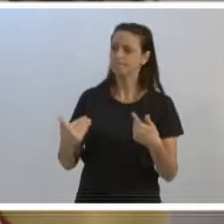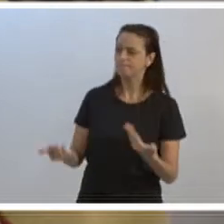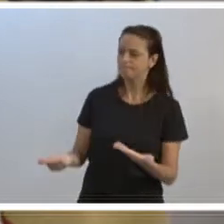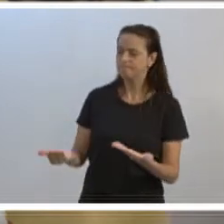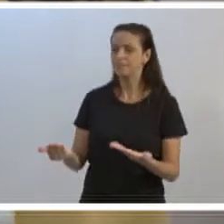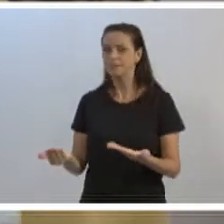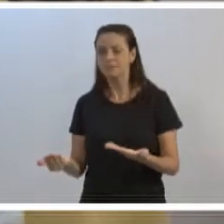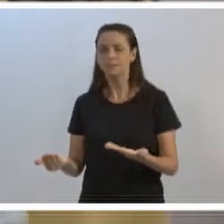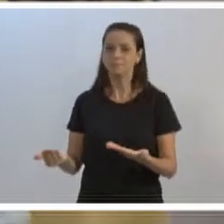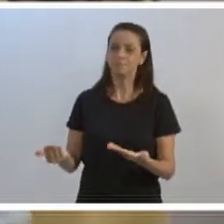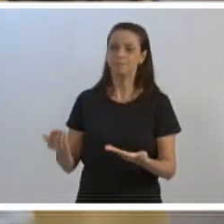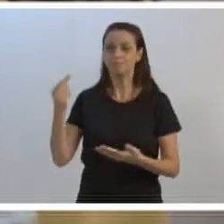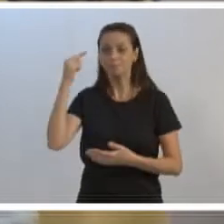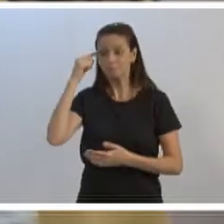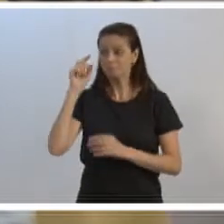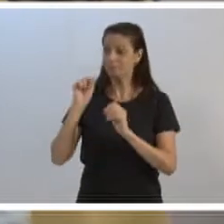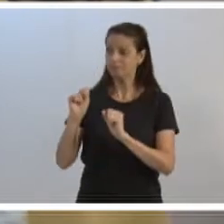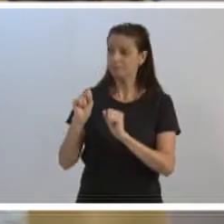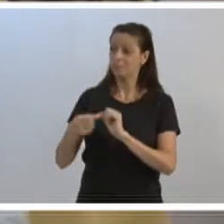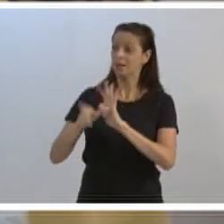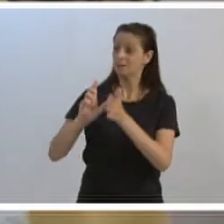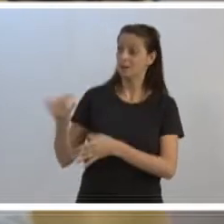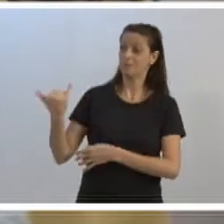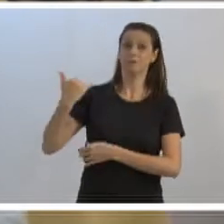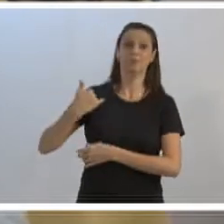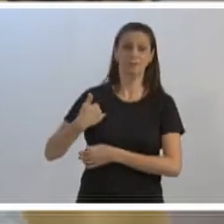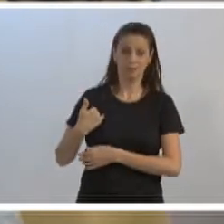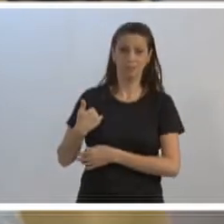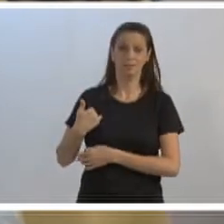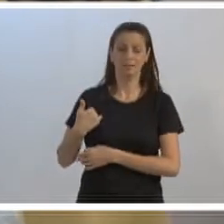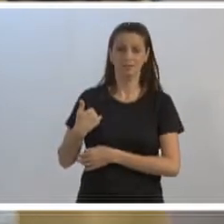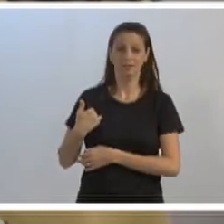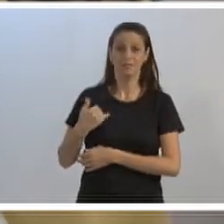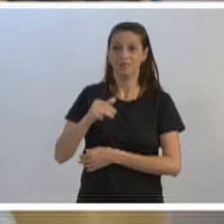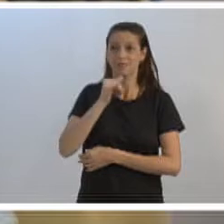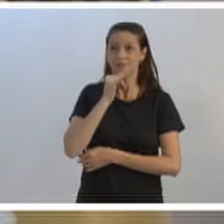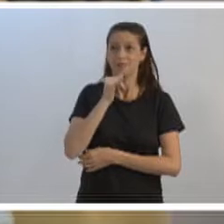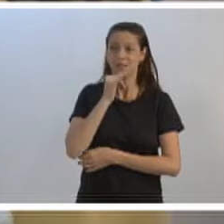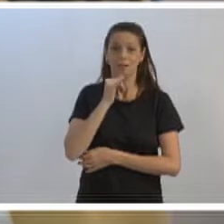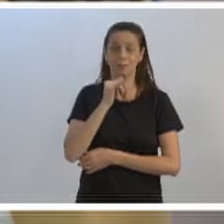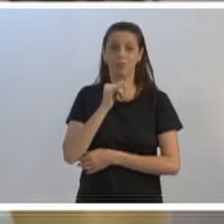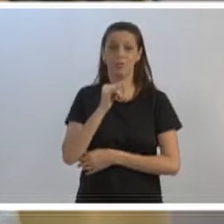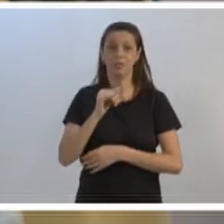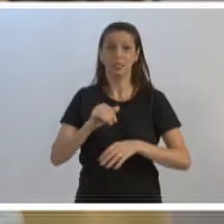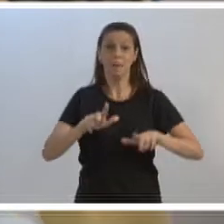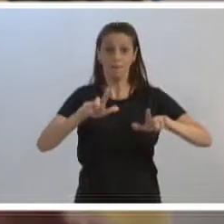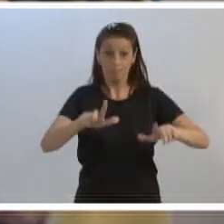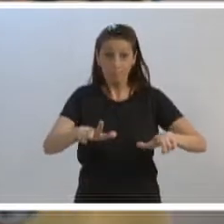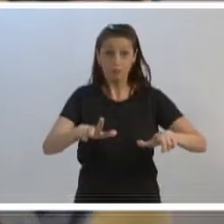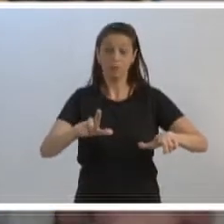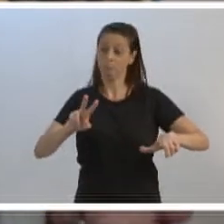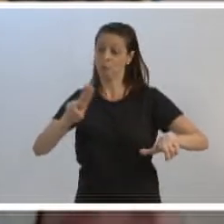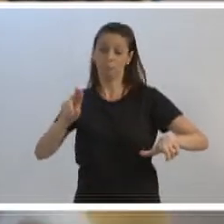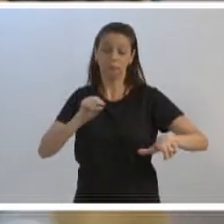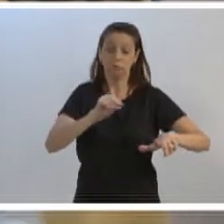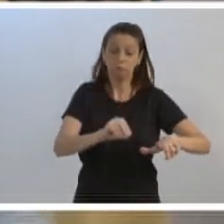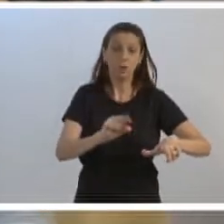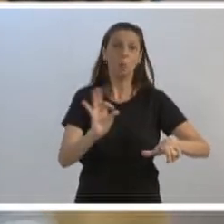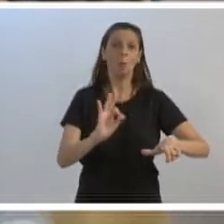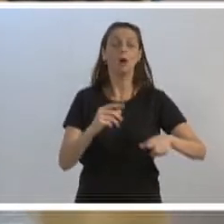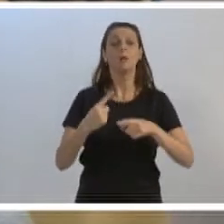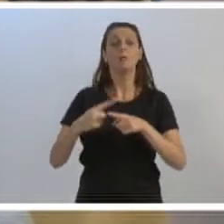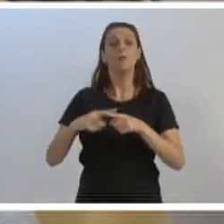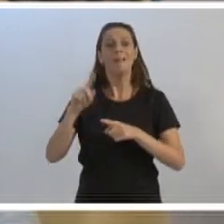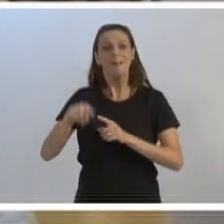pelo menos, avisar, olha, nós não estamos mais sendo incluídos nessa moção, porque é uma empresa que, com